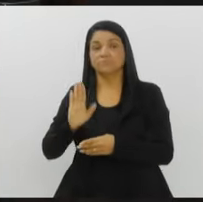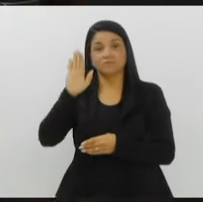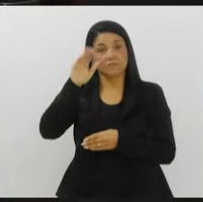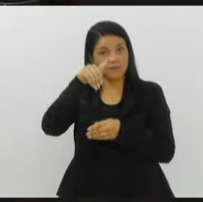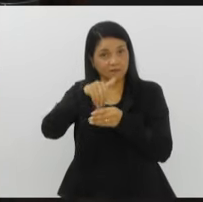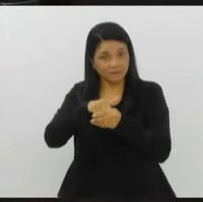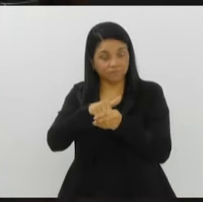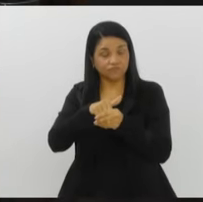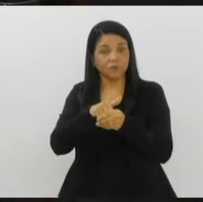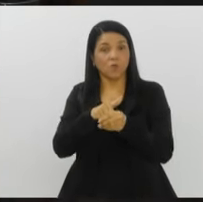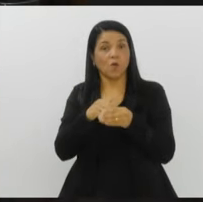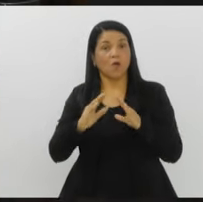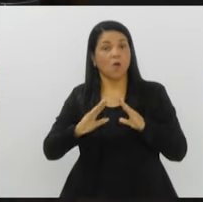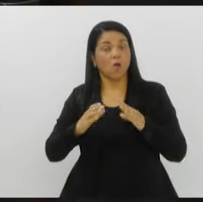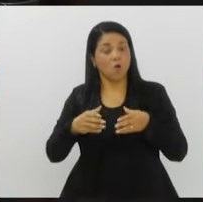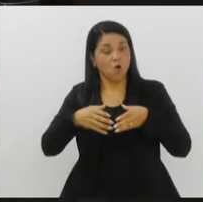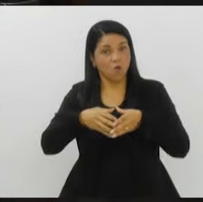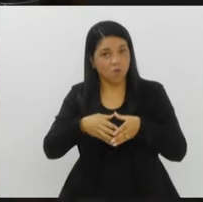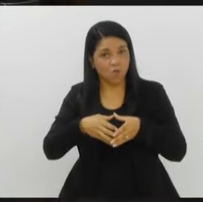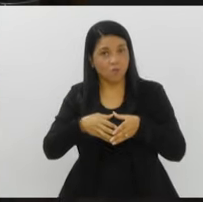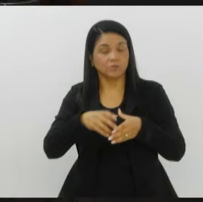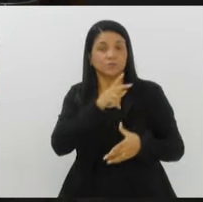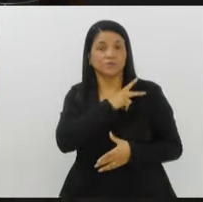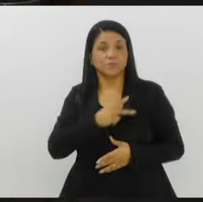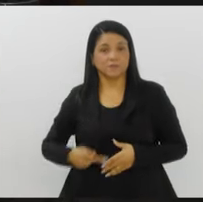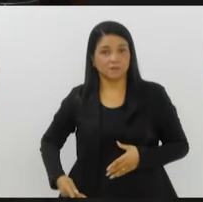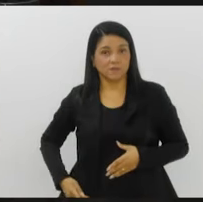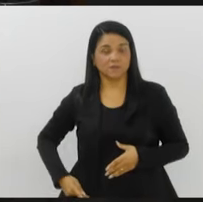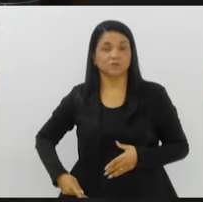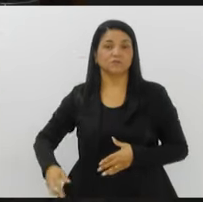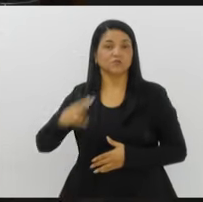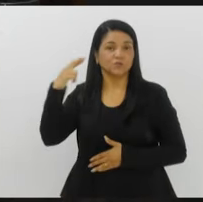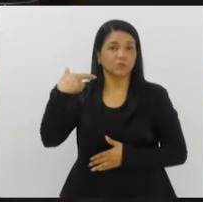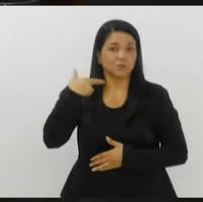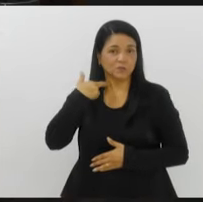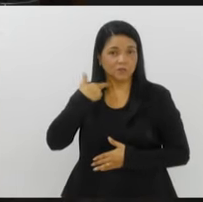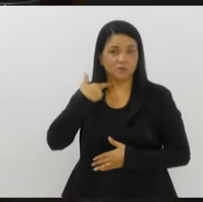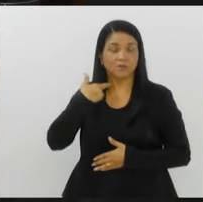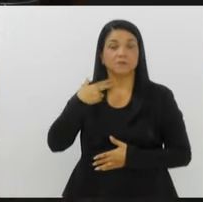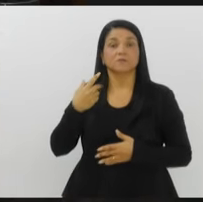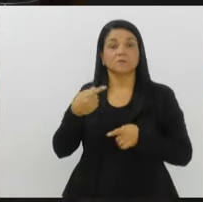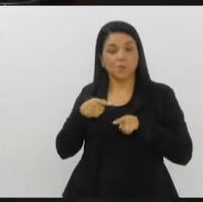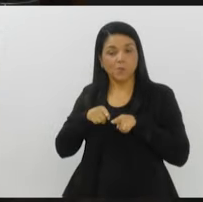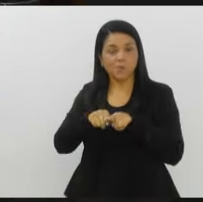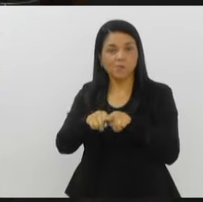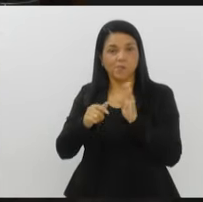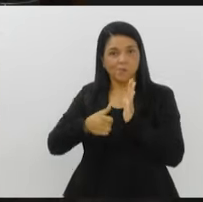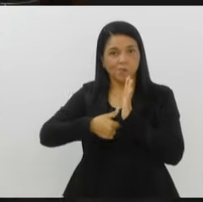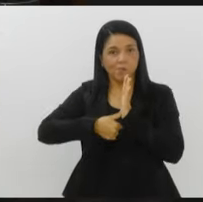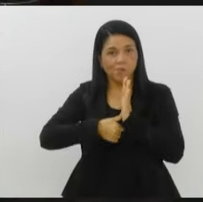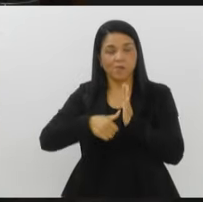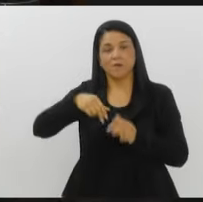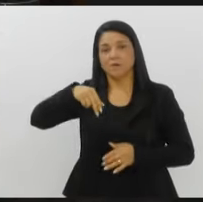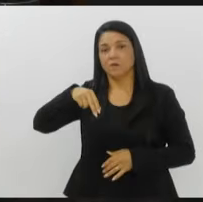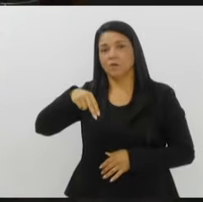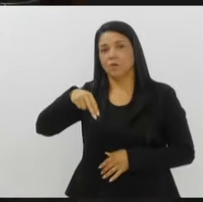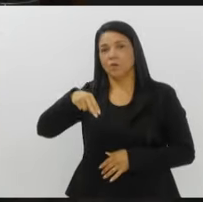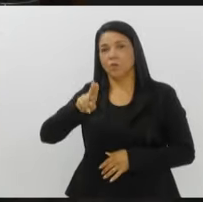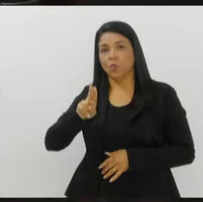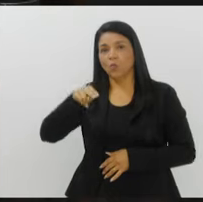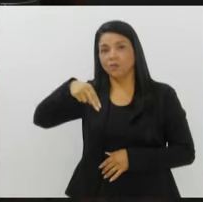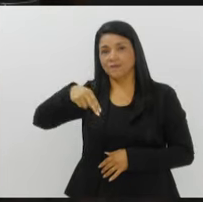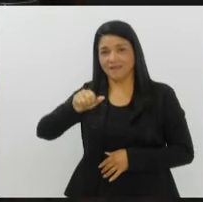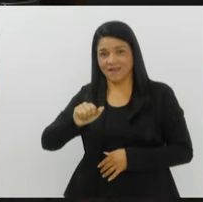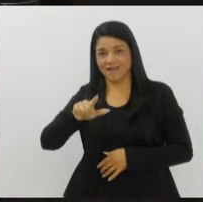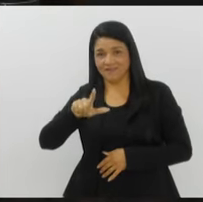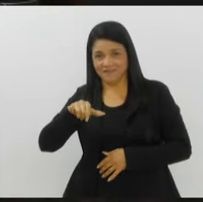de presidentes dos procuradores pela Unali, por unanimidade. Ele fez essa